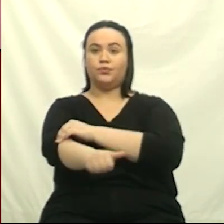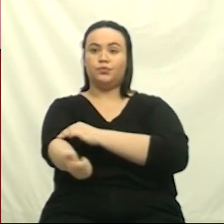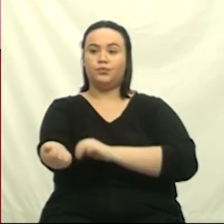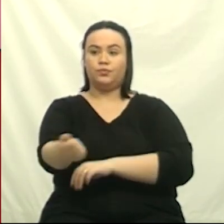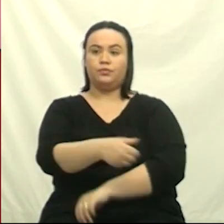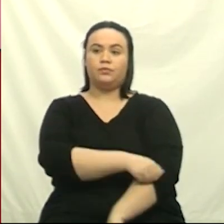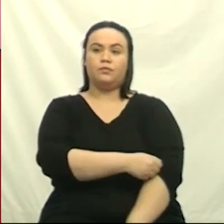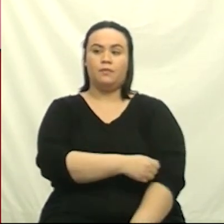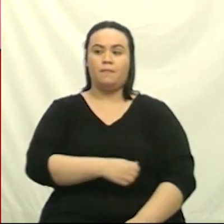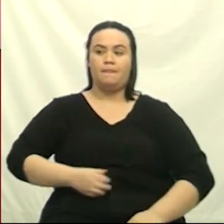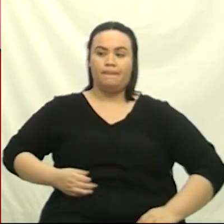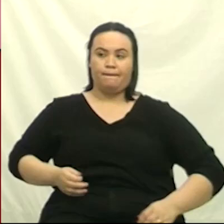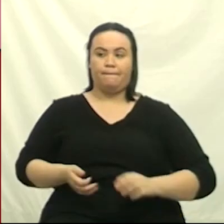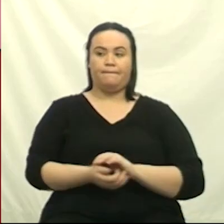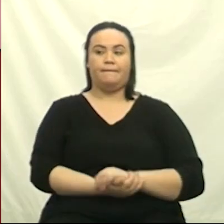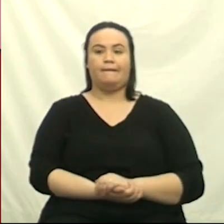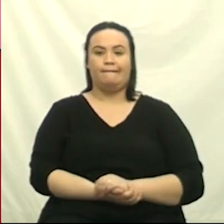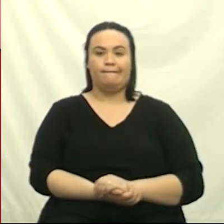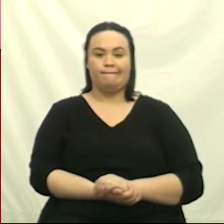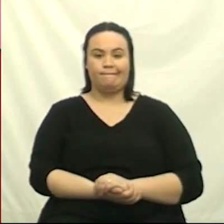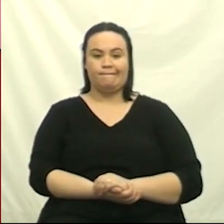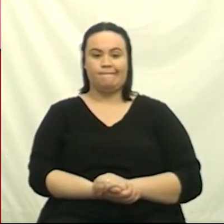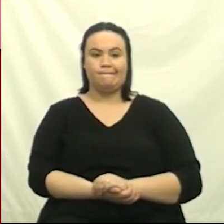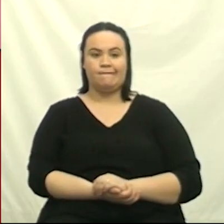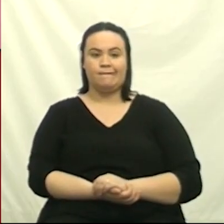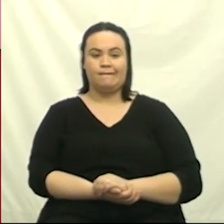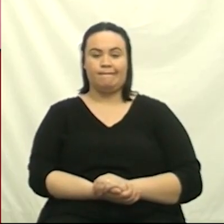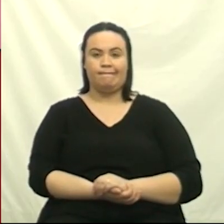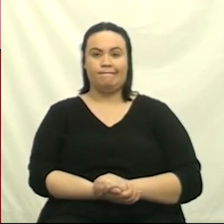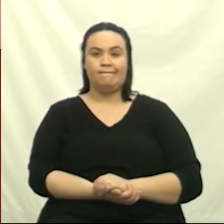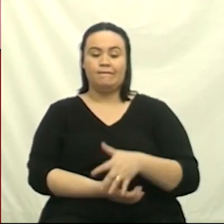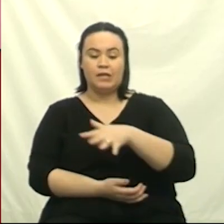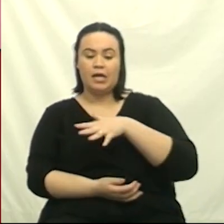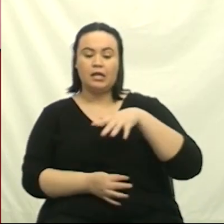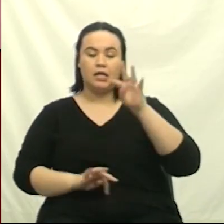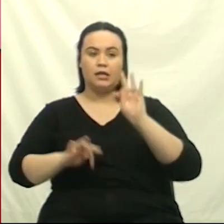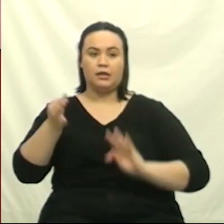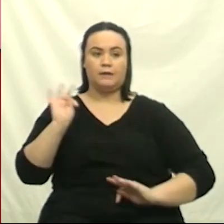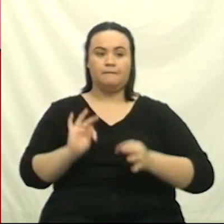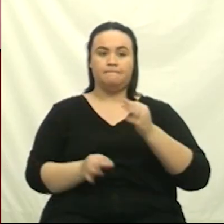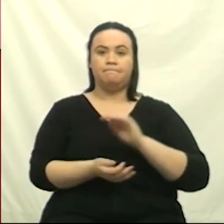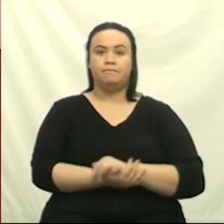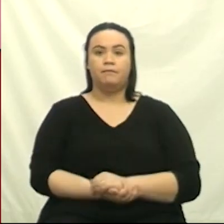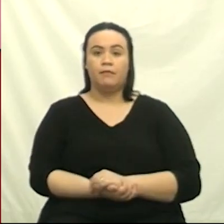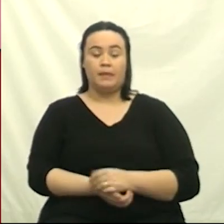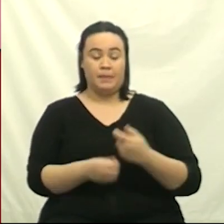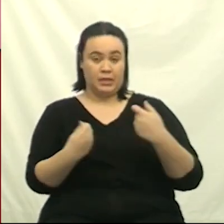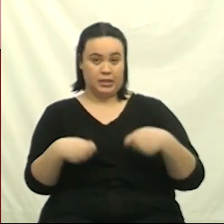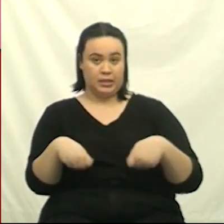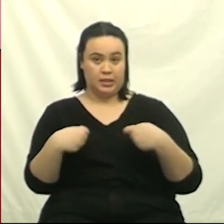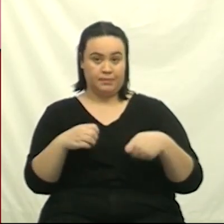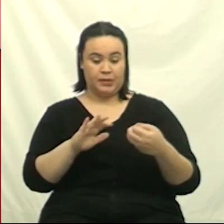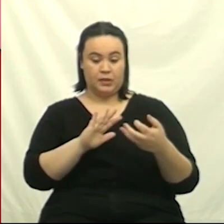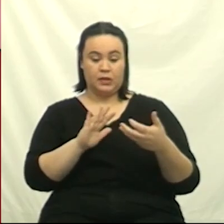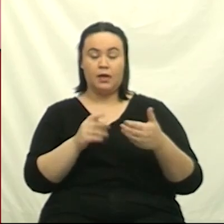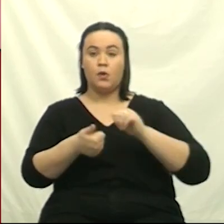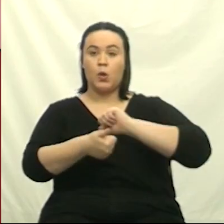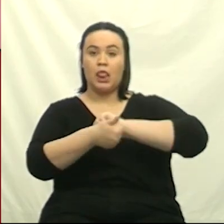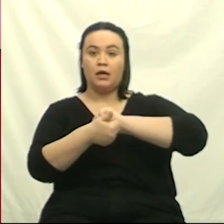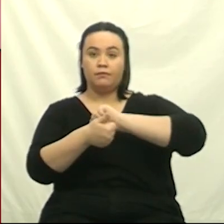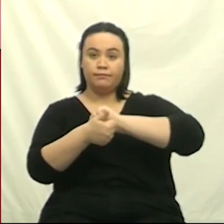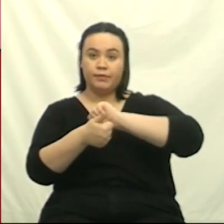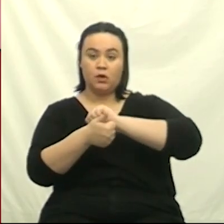de obra para atuar na área da inovação atuar na área da tecnologia e nós precisamos qualificar essa mão de obra